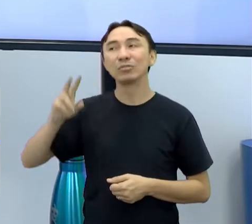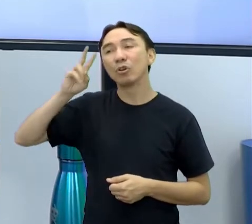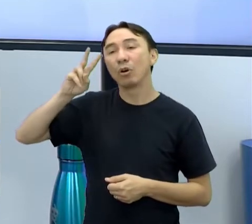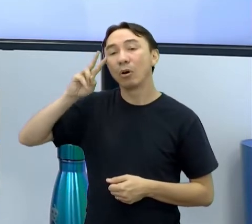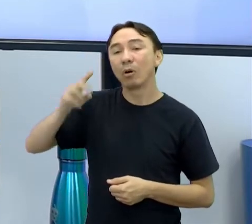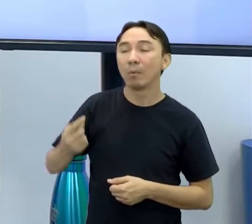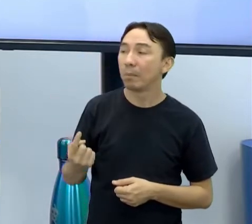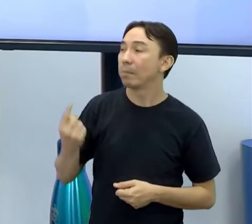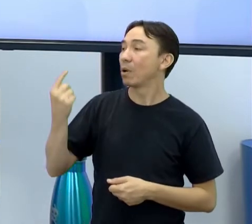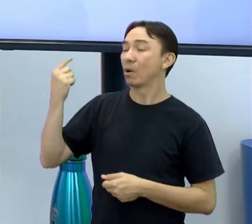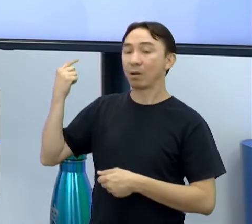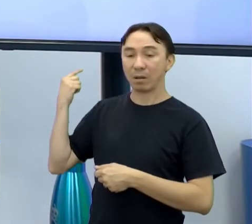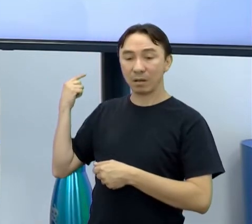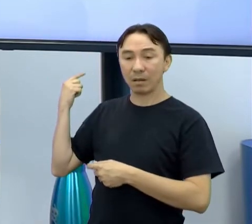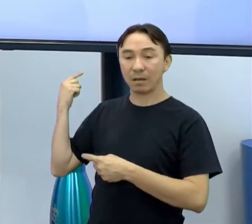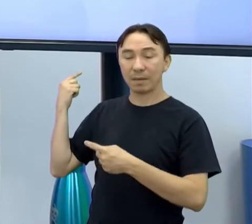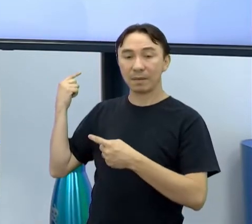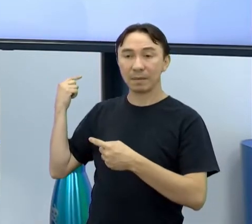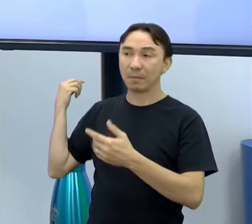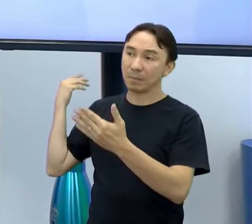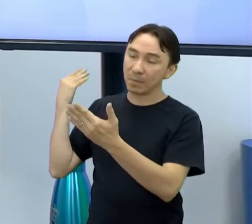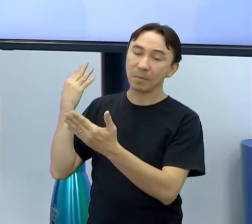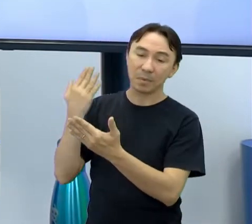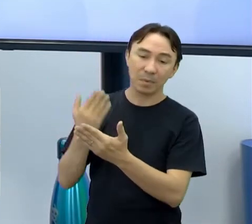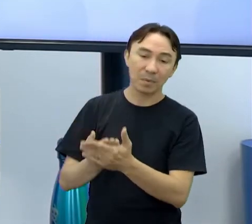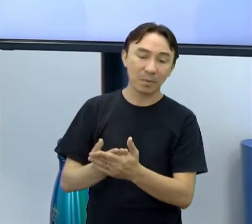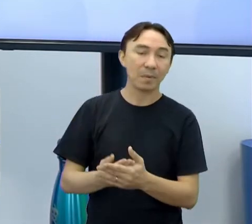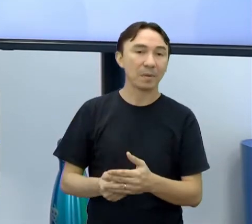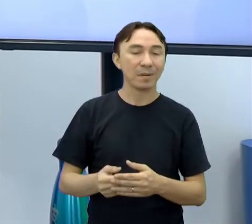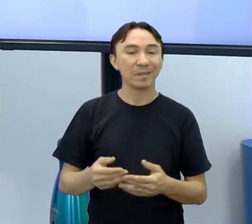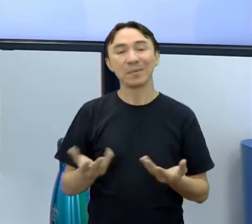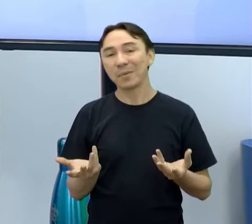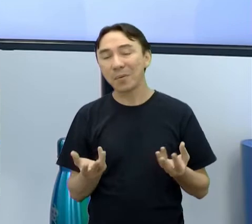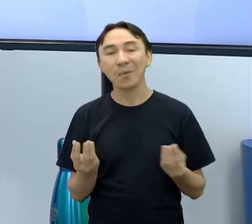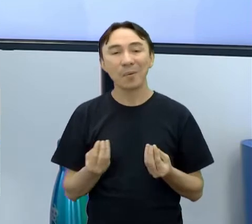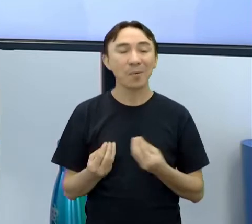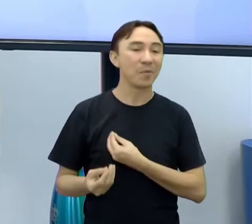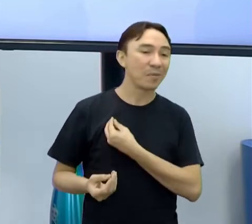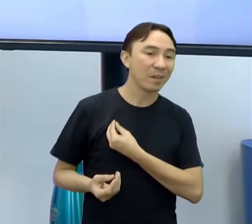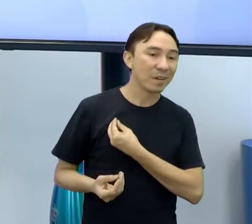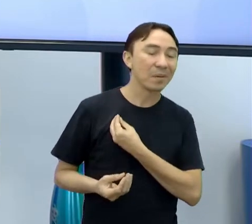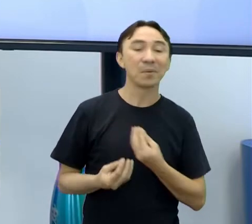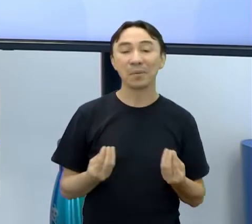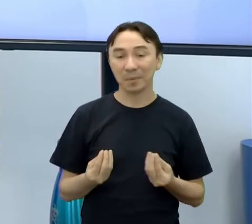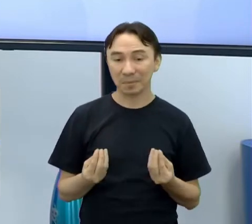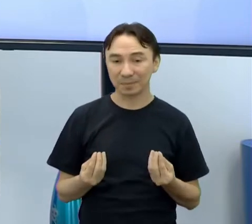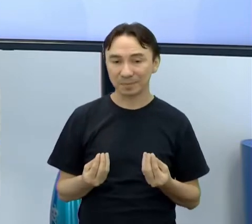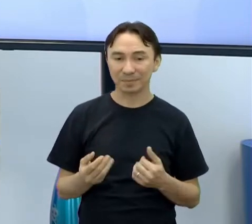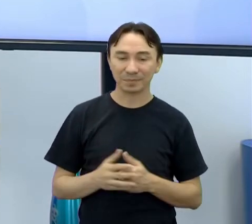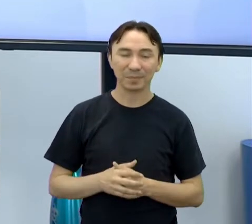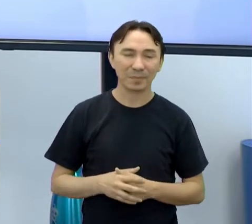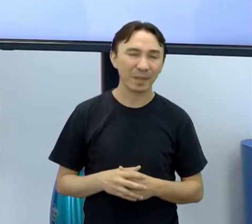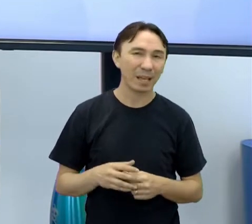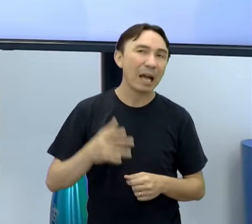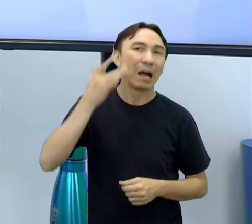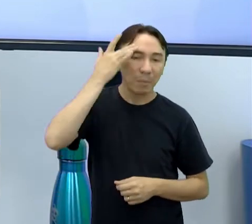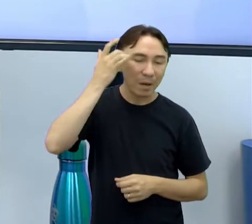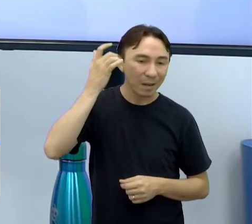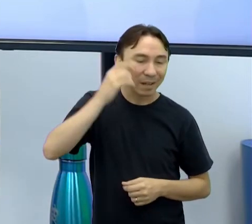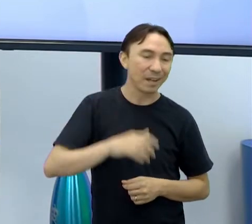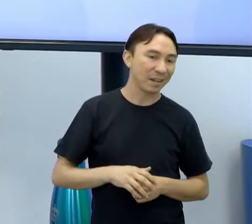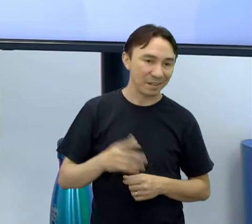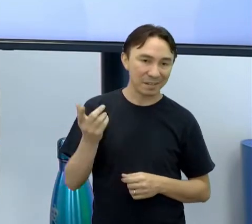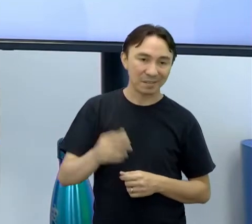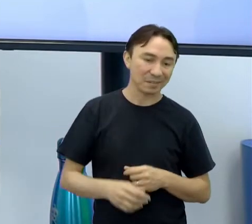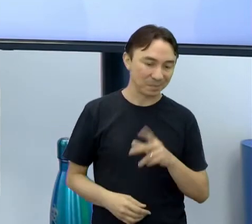pessoas viveram determinados contextos, determinadas situações, tá bom? Amanhã a professora Mafê vai estar aqui e aí ela vai